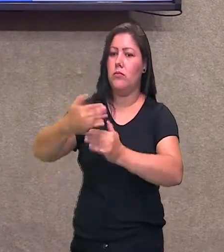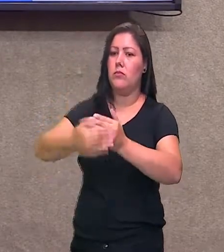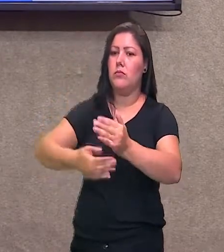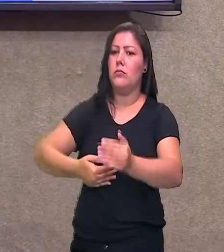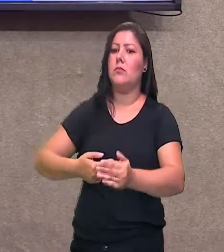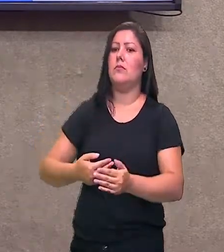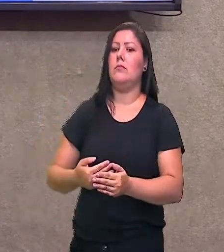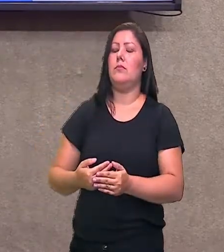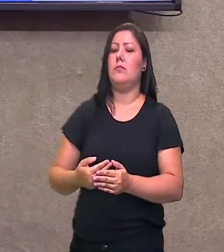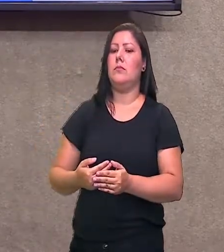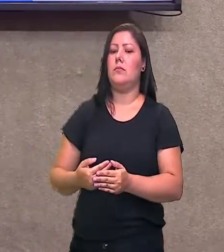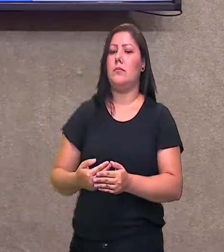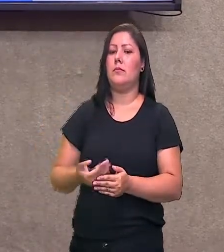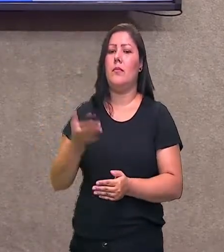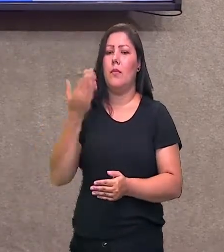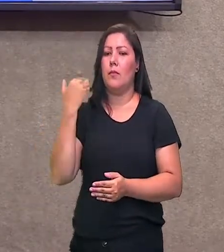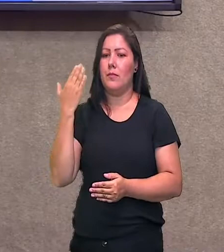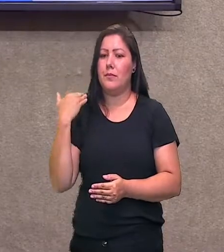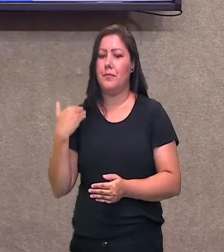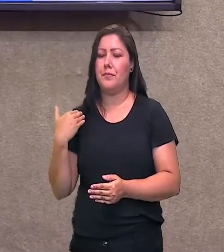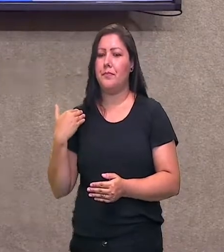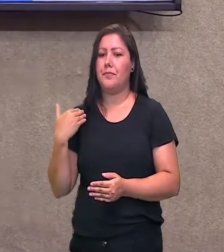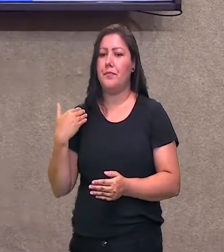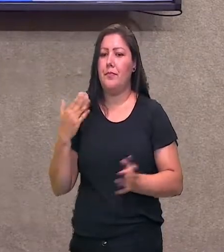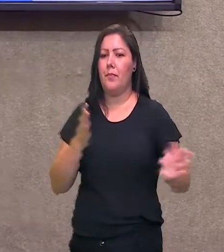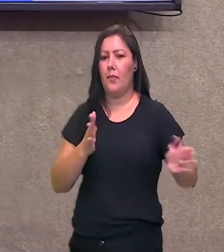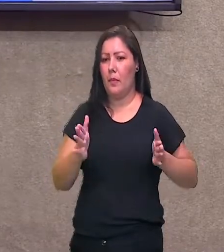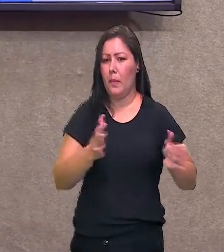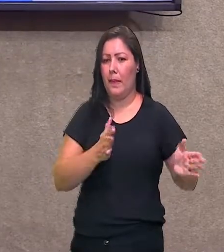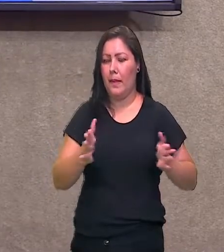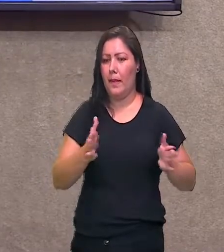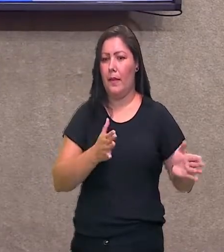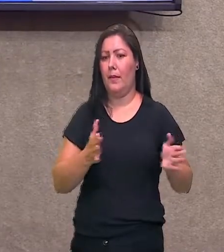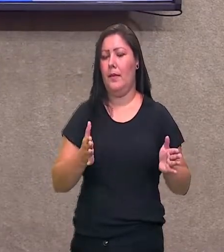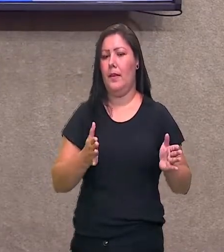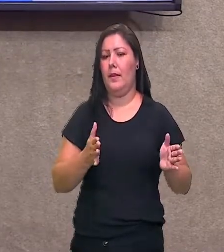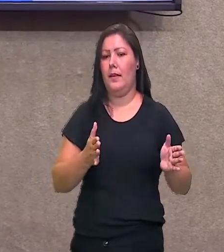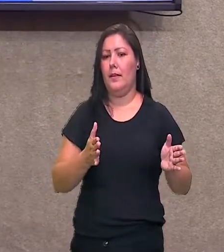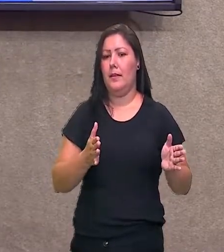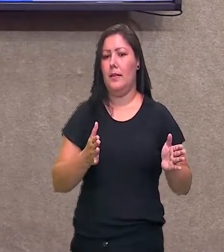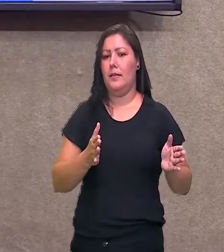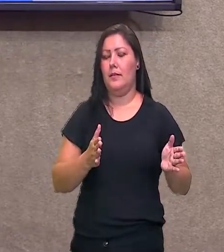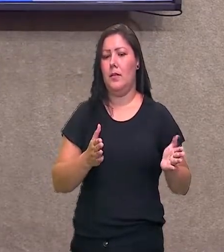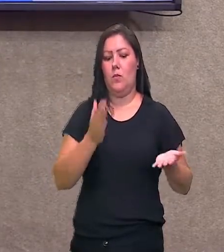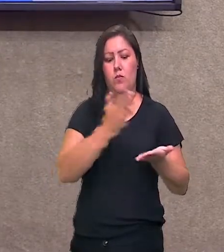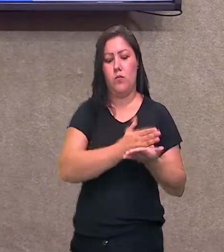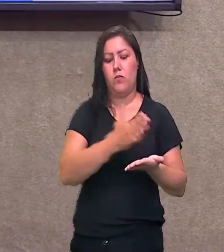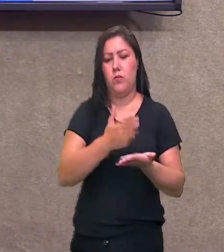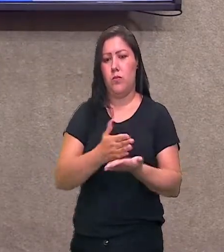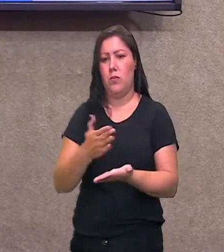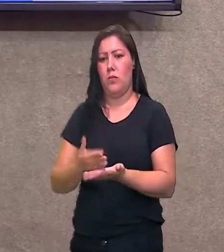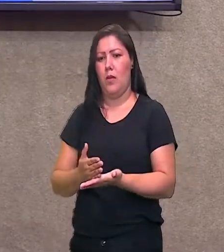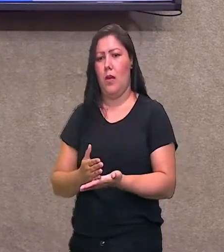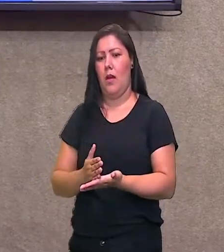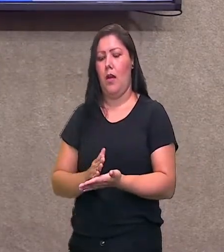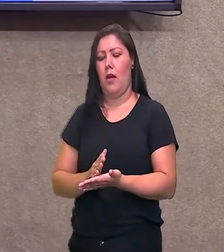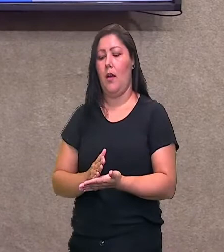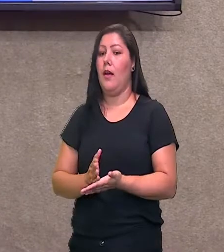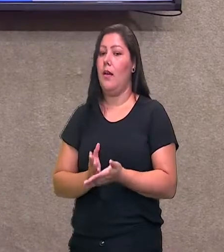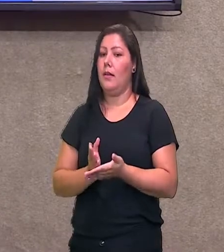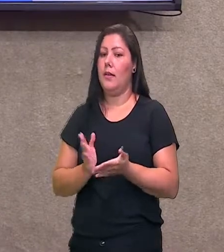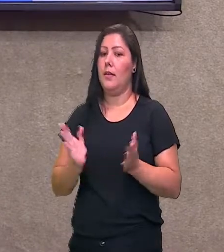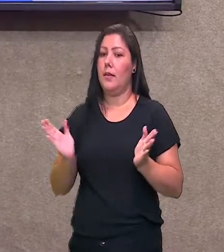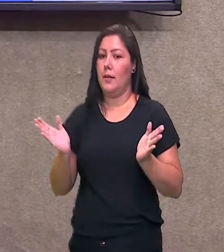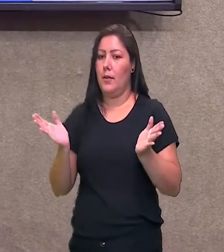que aconteceu, né, da Idade Média até a Idade Moderna, a Idade Contemporânea, e hoje nós vamos